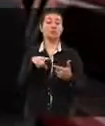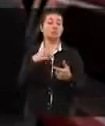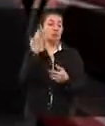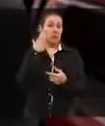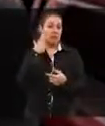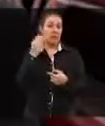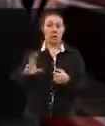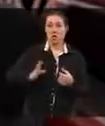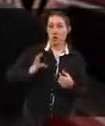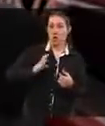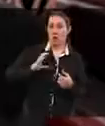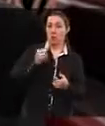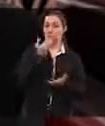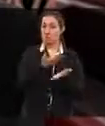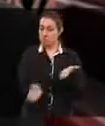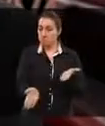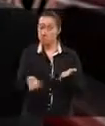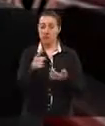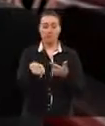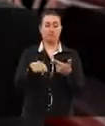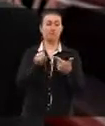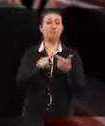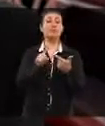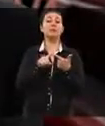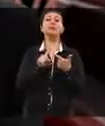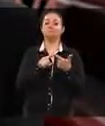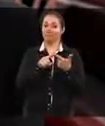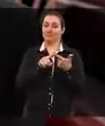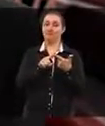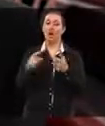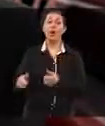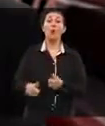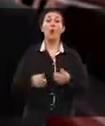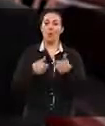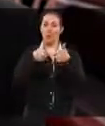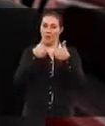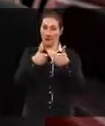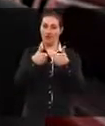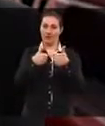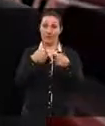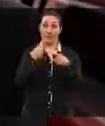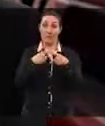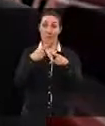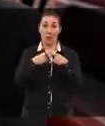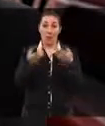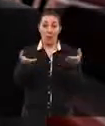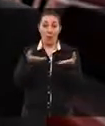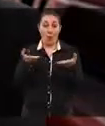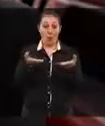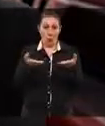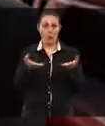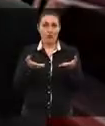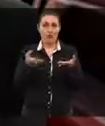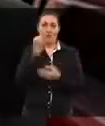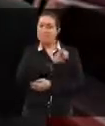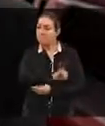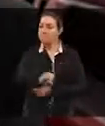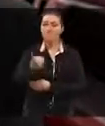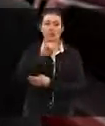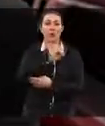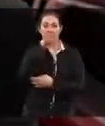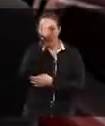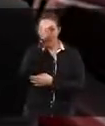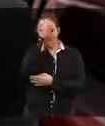de calorias para a gente estar reduzindo, né? Mas também essa qualidade, porque o que a gente busca hoje? É